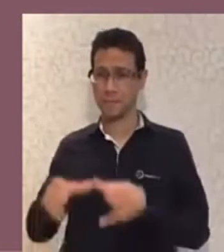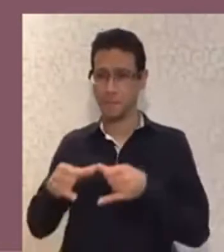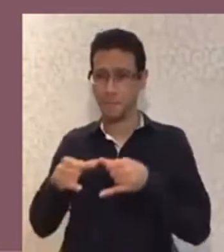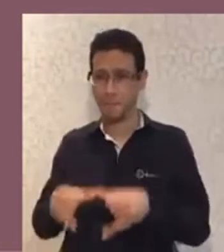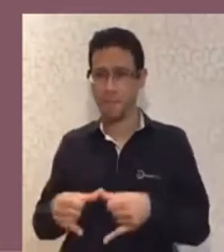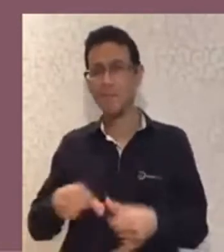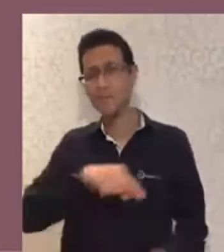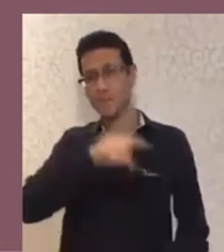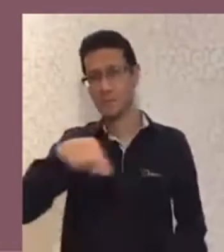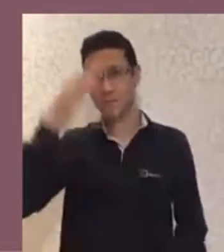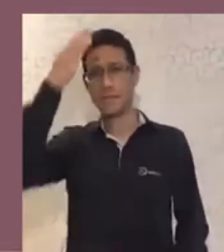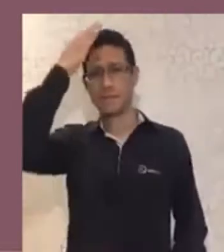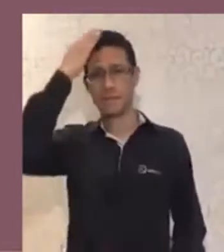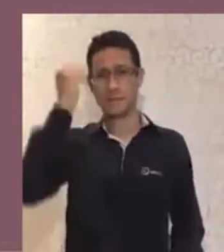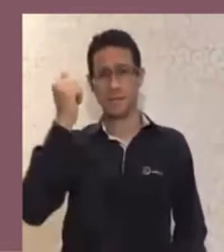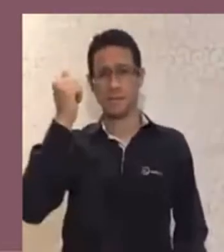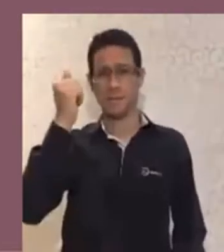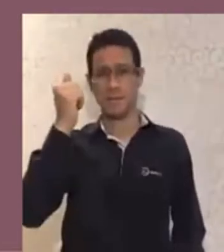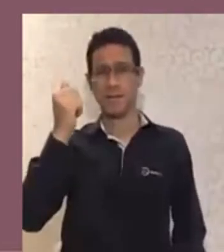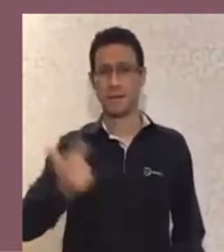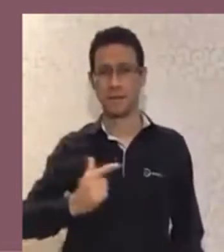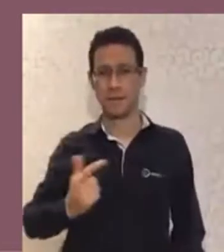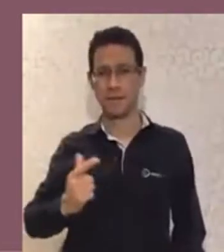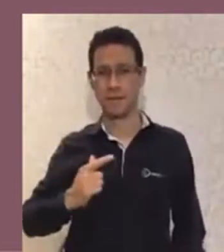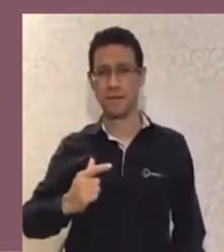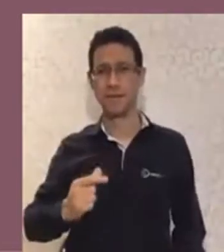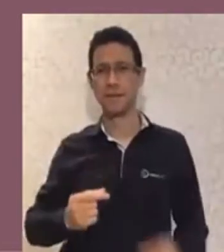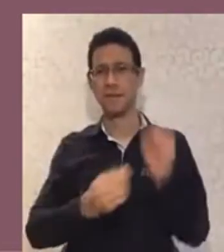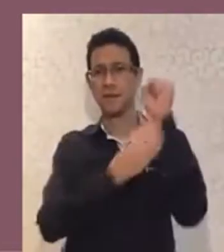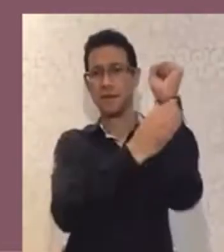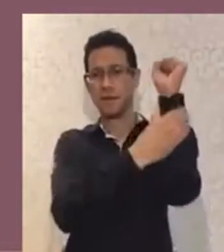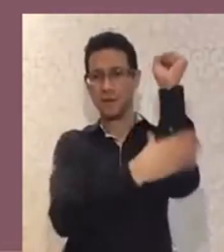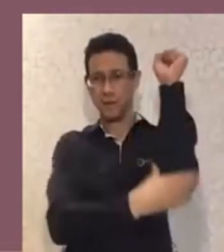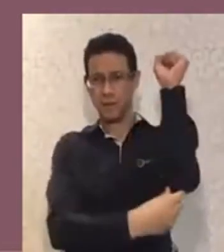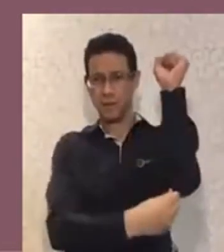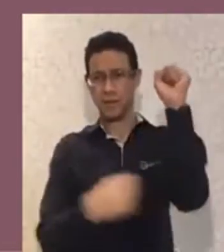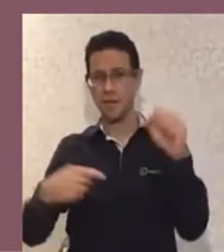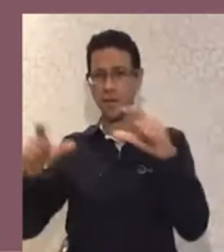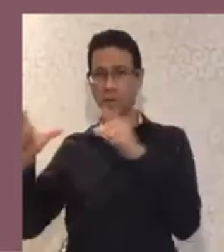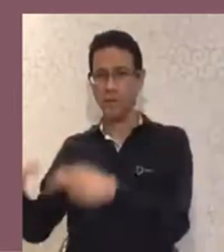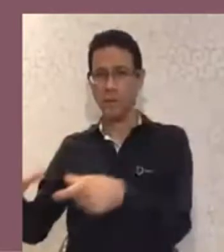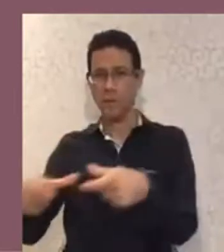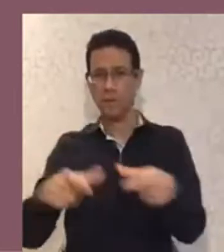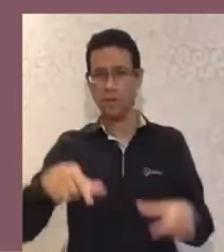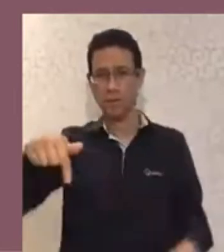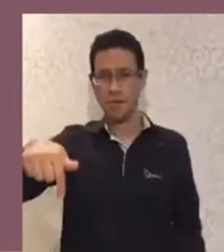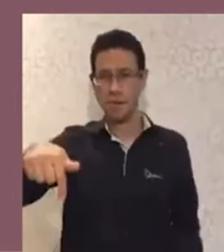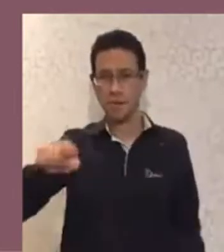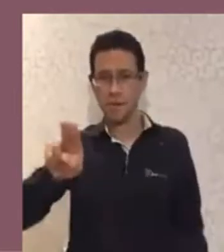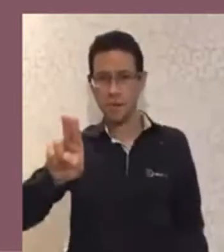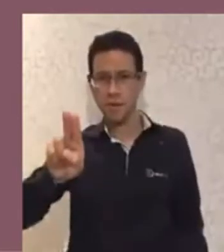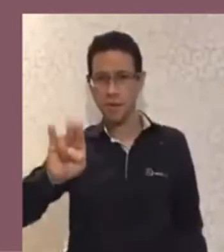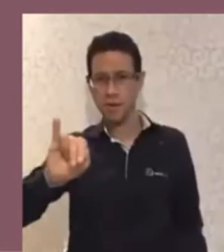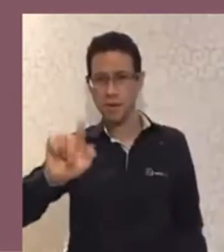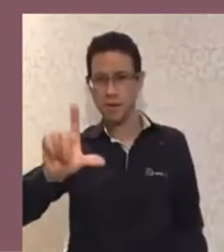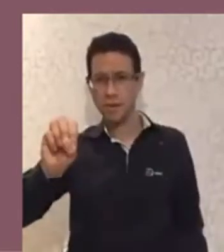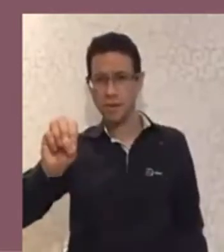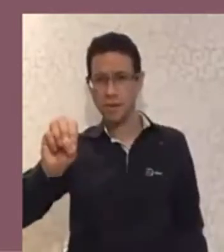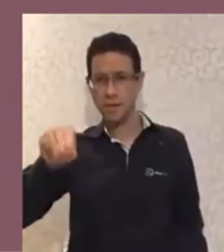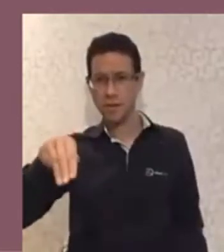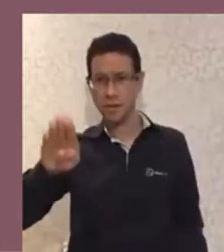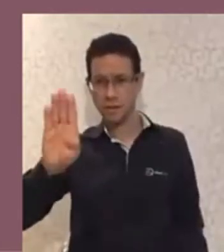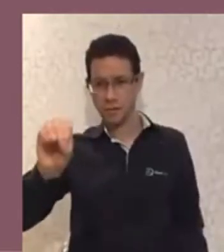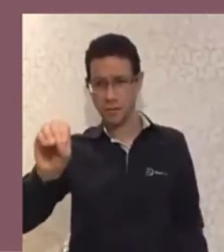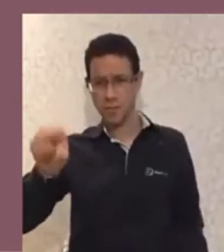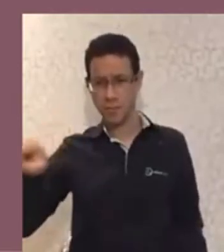sabe que os quilombos são um exemplo de que essa subordinação ela não era permanente, ela